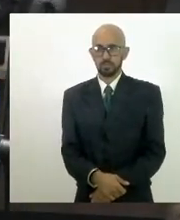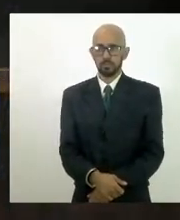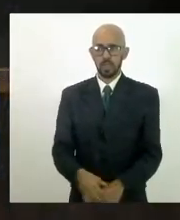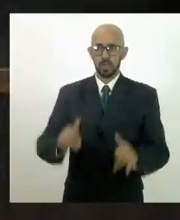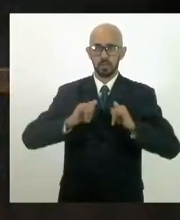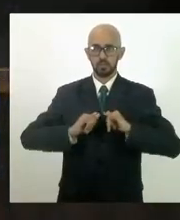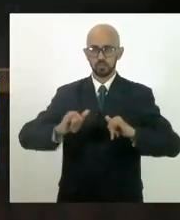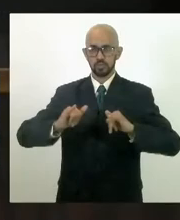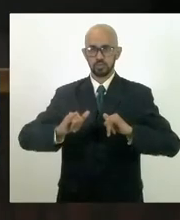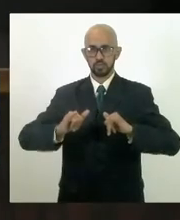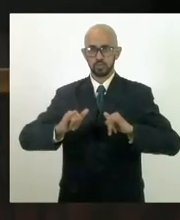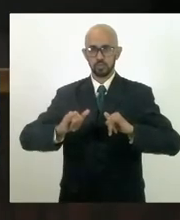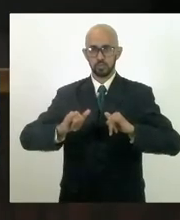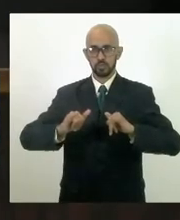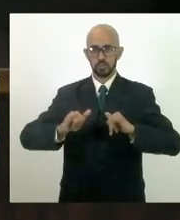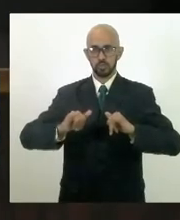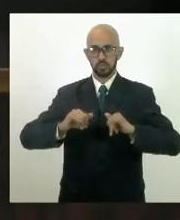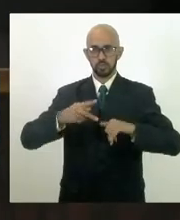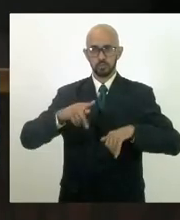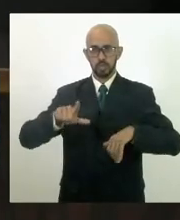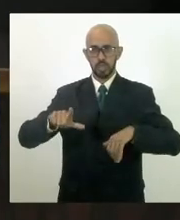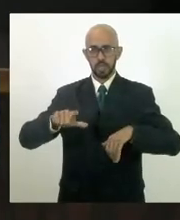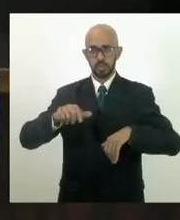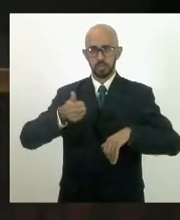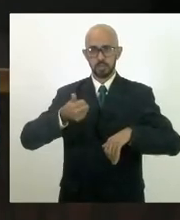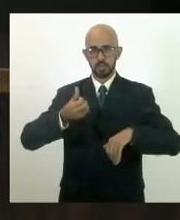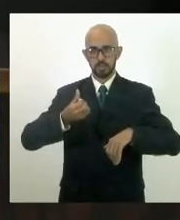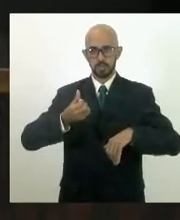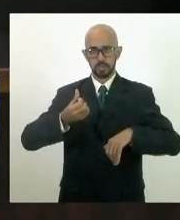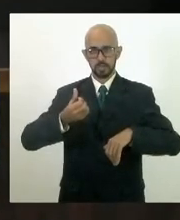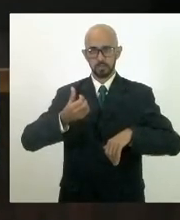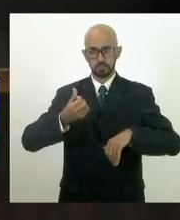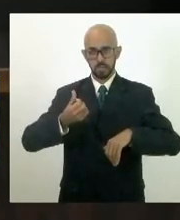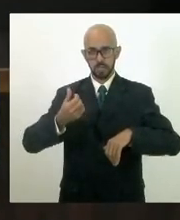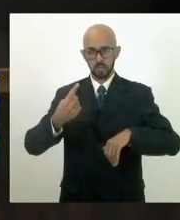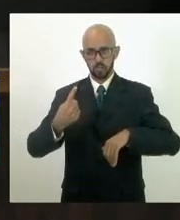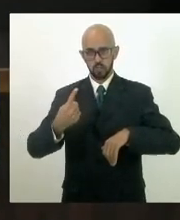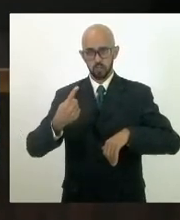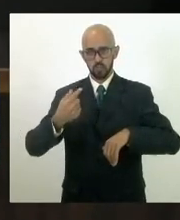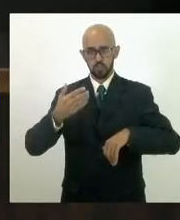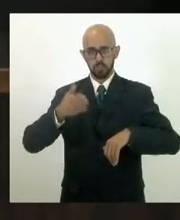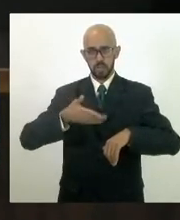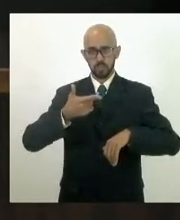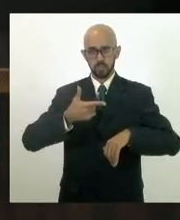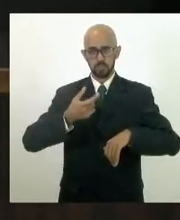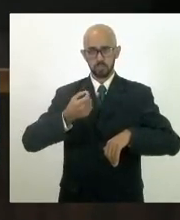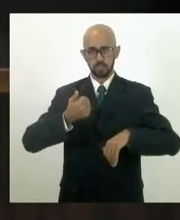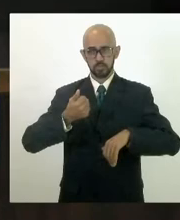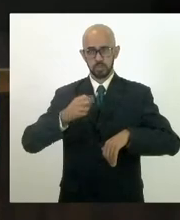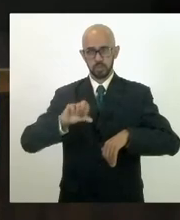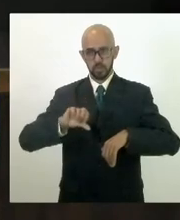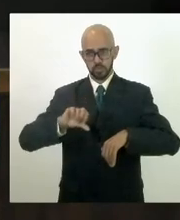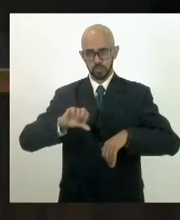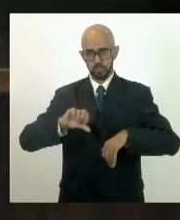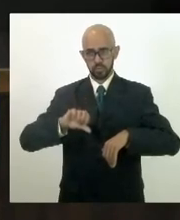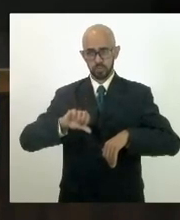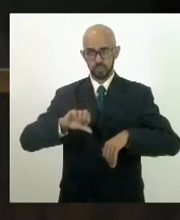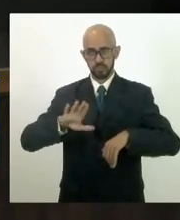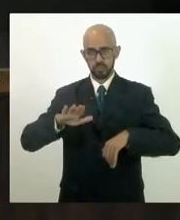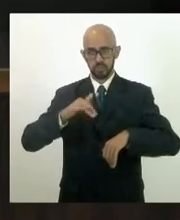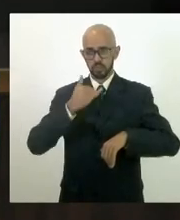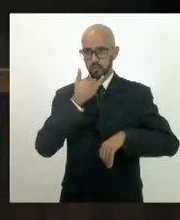Anuncio o projeto de lei 1661-19 dos deputados...